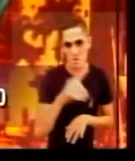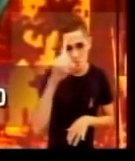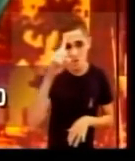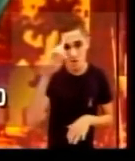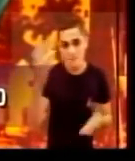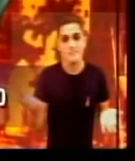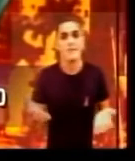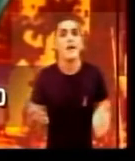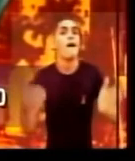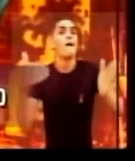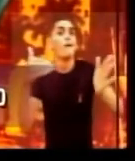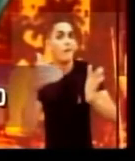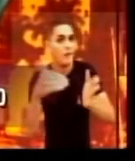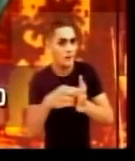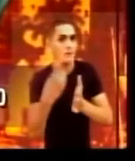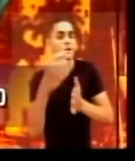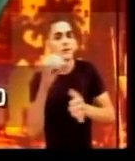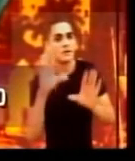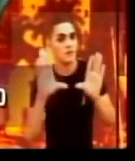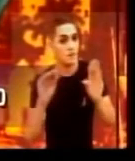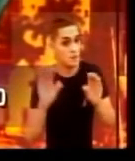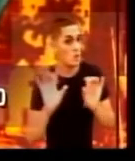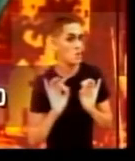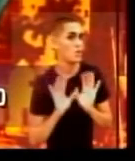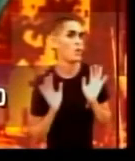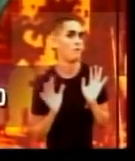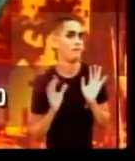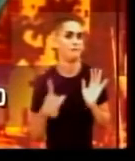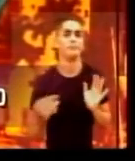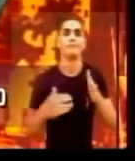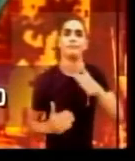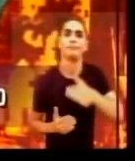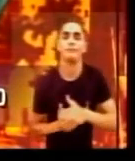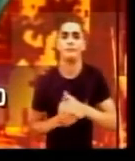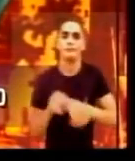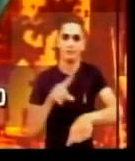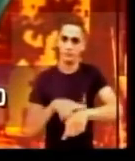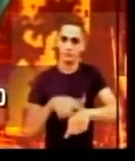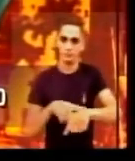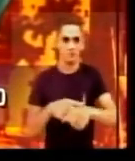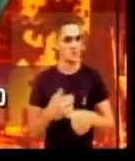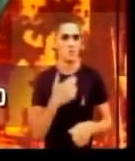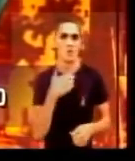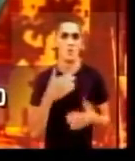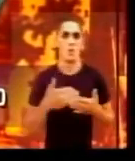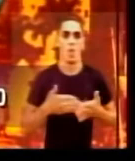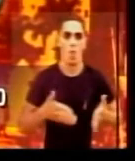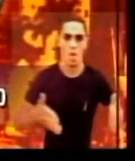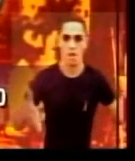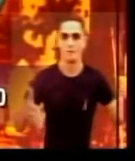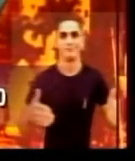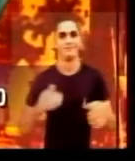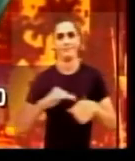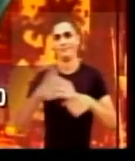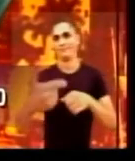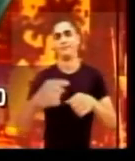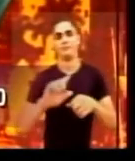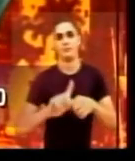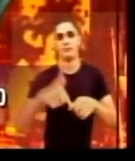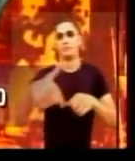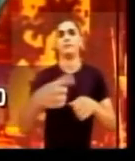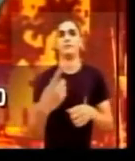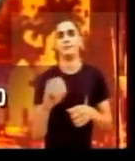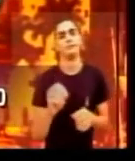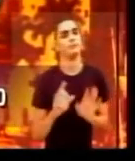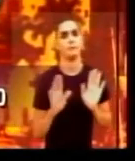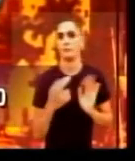e até às 10 horas da noite apenas, tá? Existe essa limitação de horário, não pode se estender além das 10.